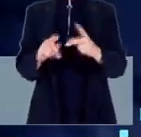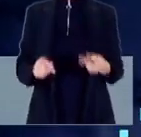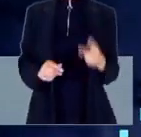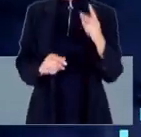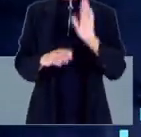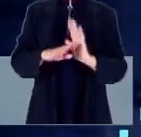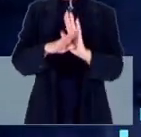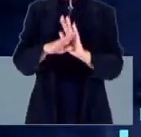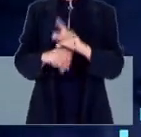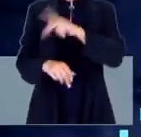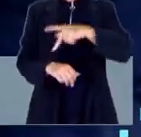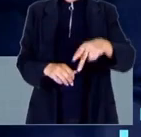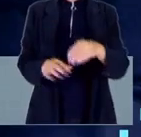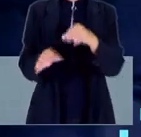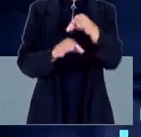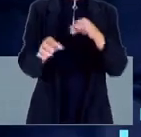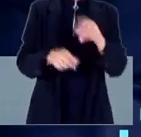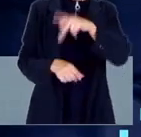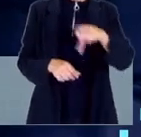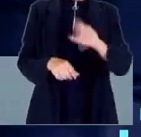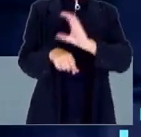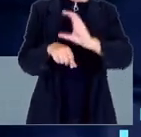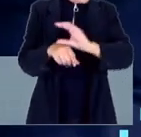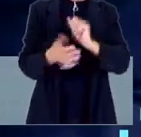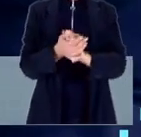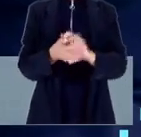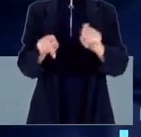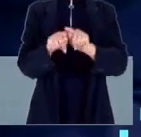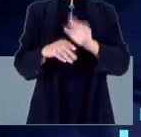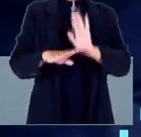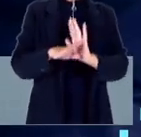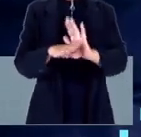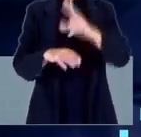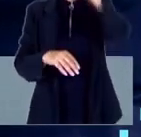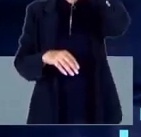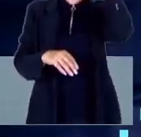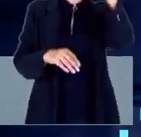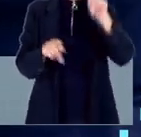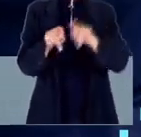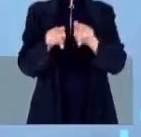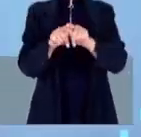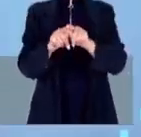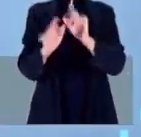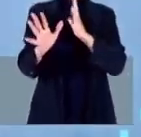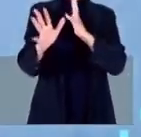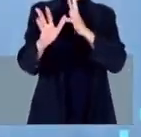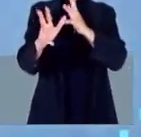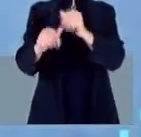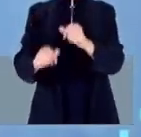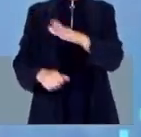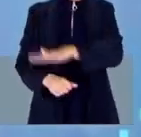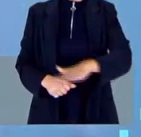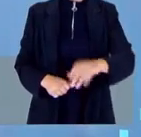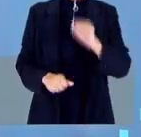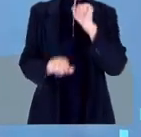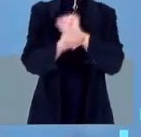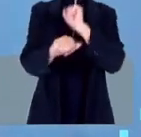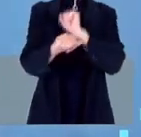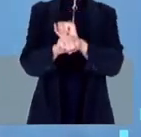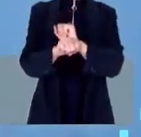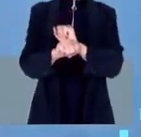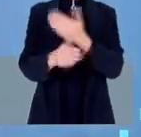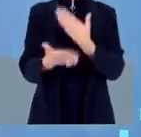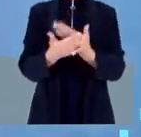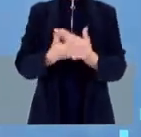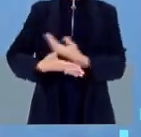os nossos professores para dar em aula nós vamos ajudar os municípios nós vamos zerar a fila de crianças que estão aguardando para estudar